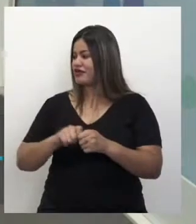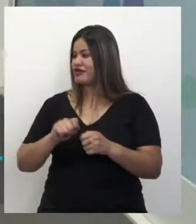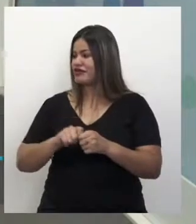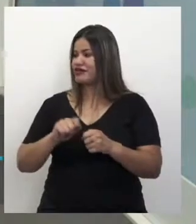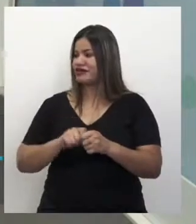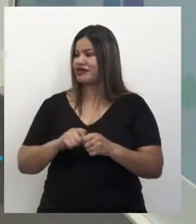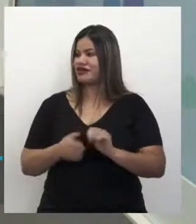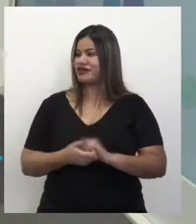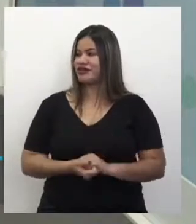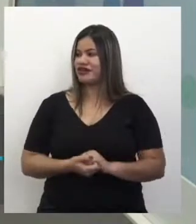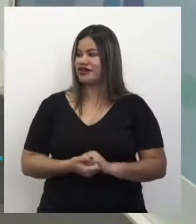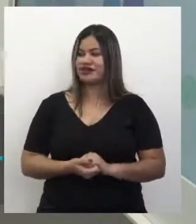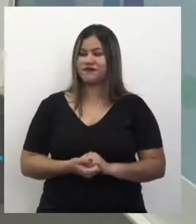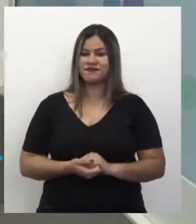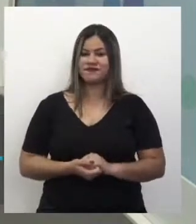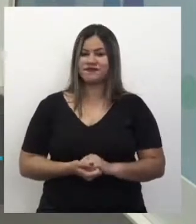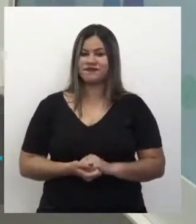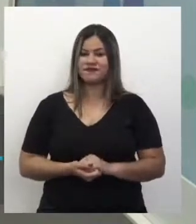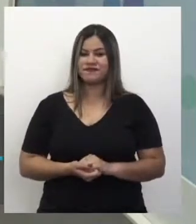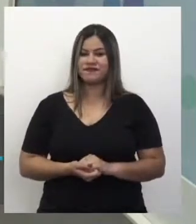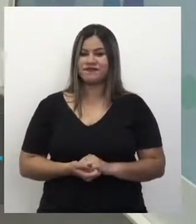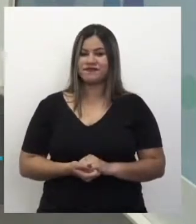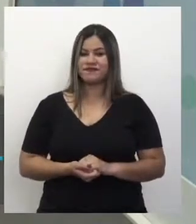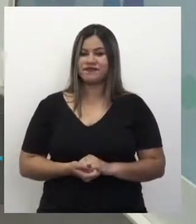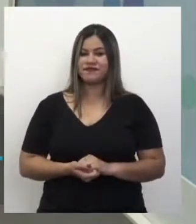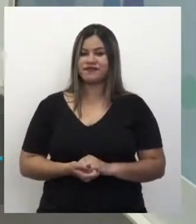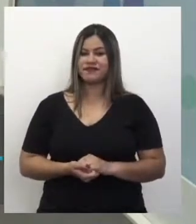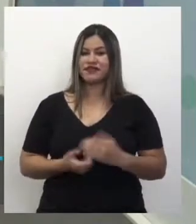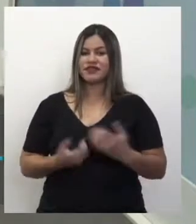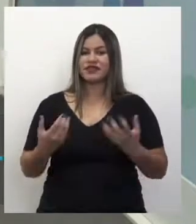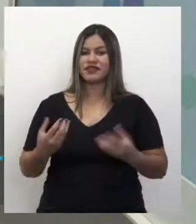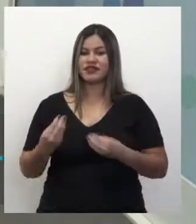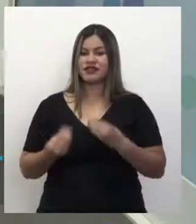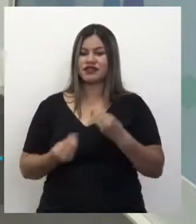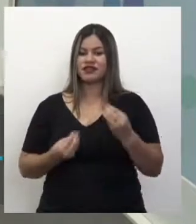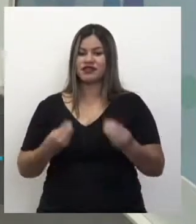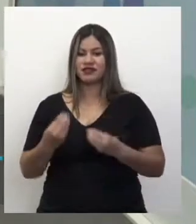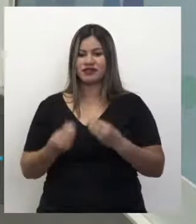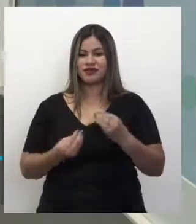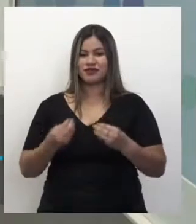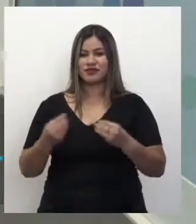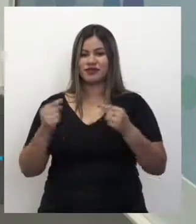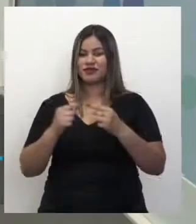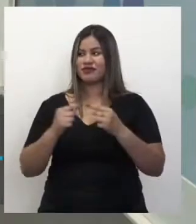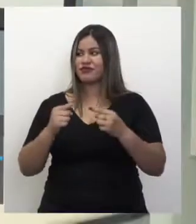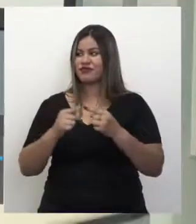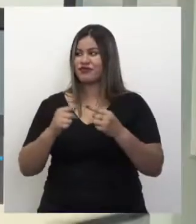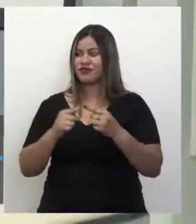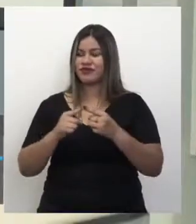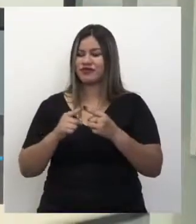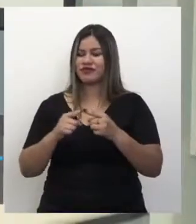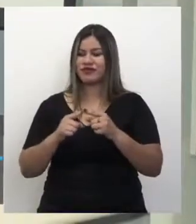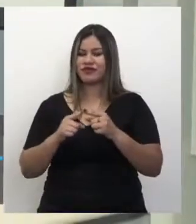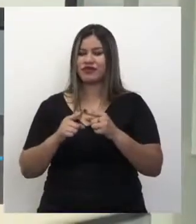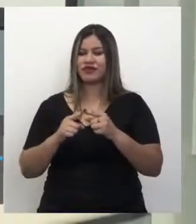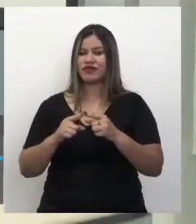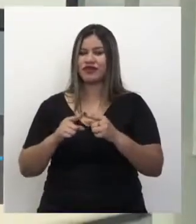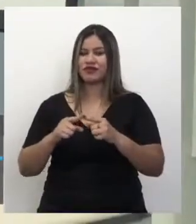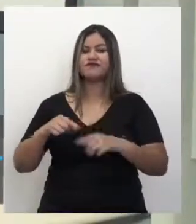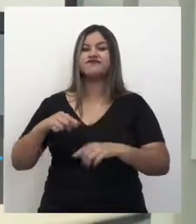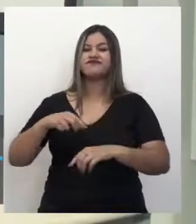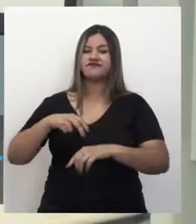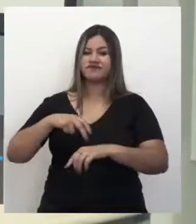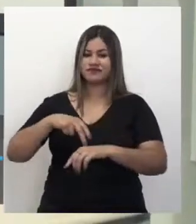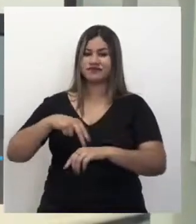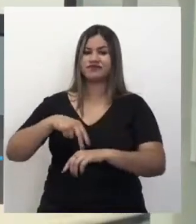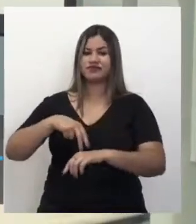vai ser bem bacana o pessoal ver, né? E aí, turma, o que vocês acham? acho que Chama vai o ser professor legal. para a nossa aula de assemblagem. Vou fazer ele fazer esse saci de chá. O